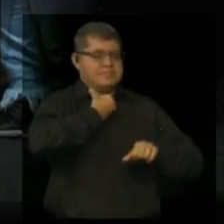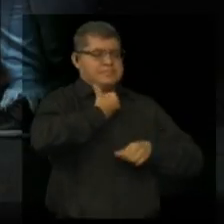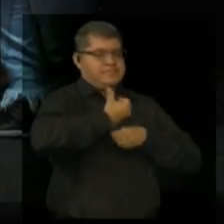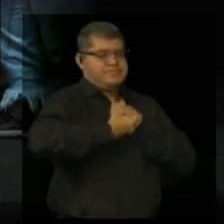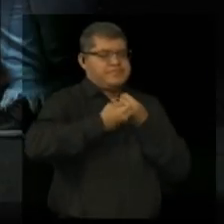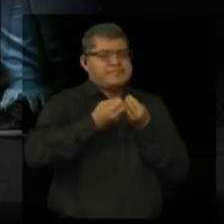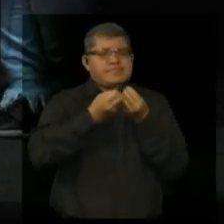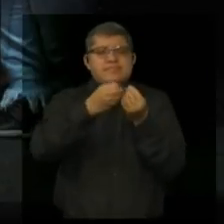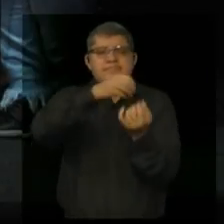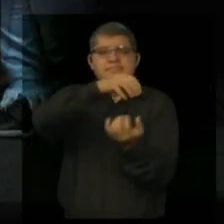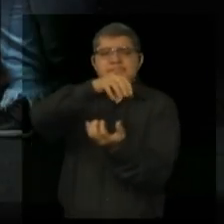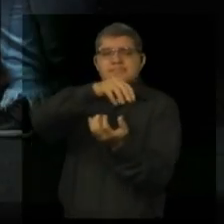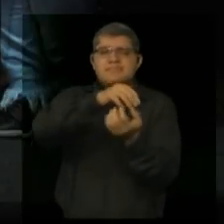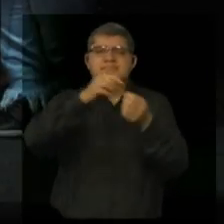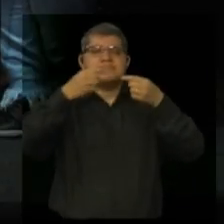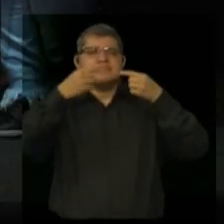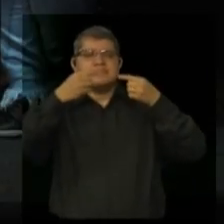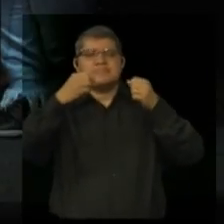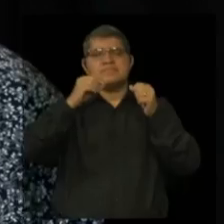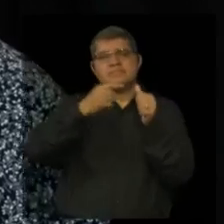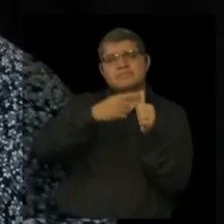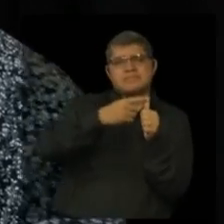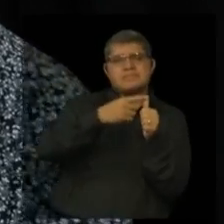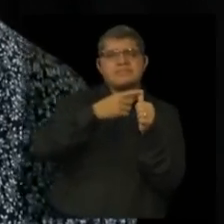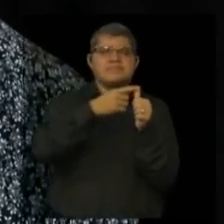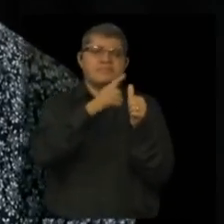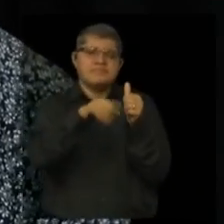e levar para o mundo da música?